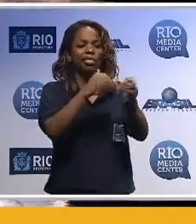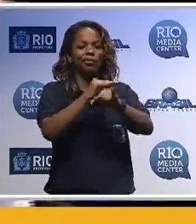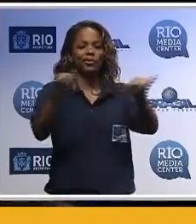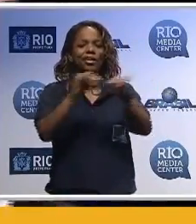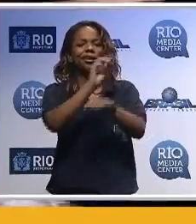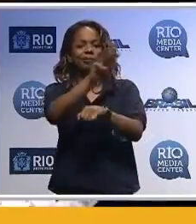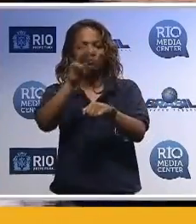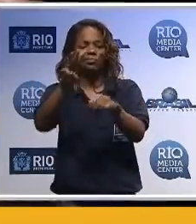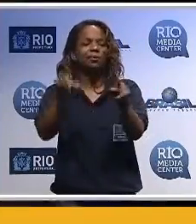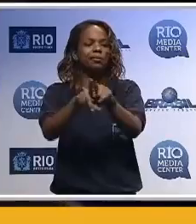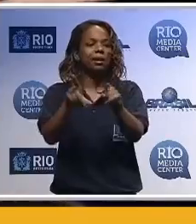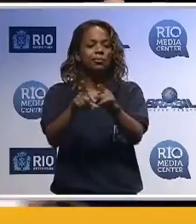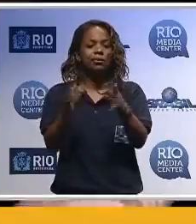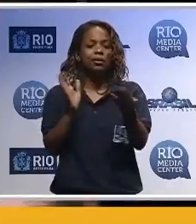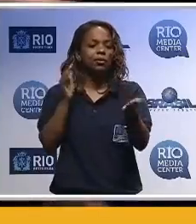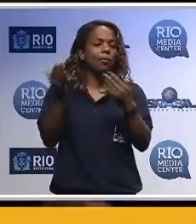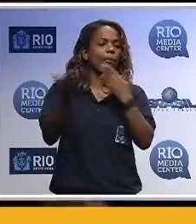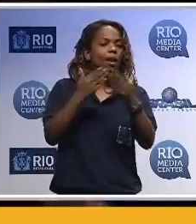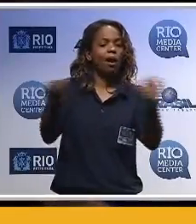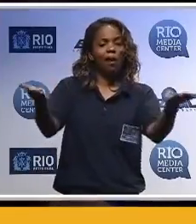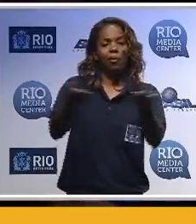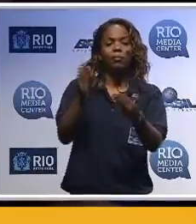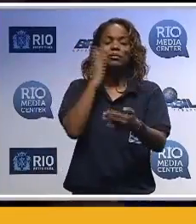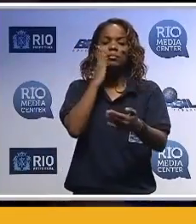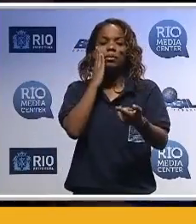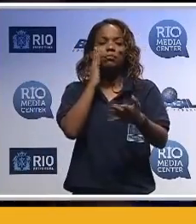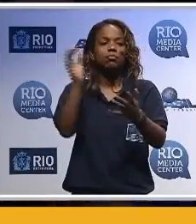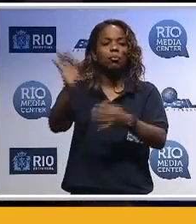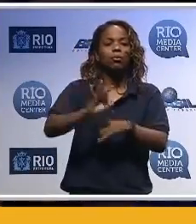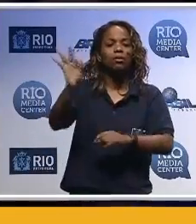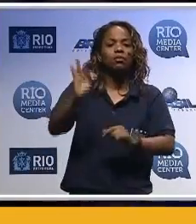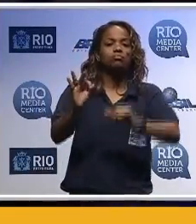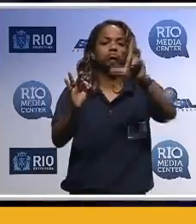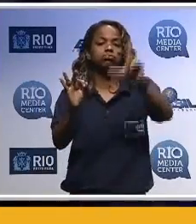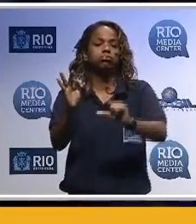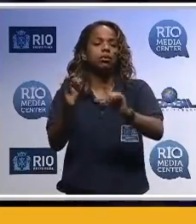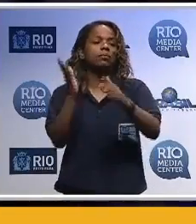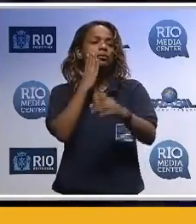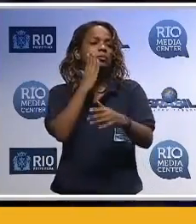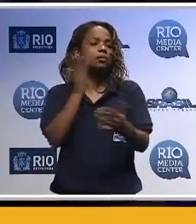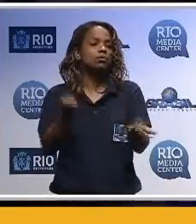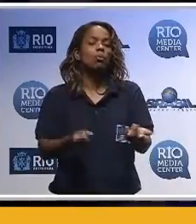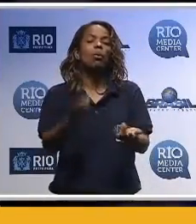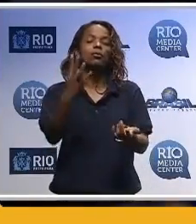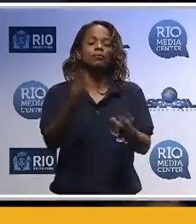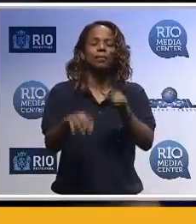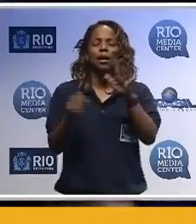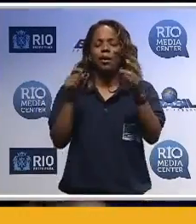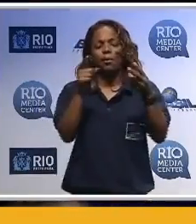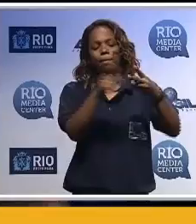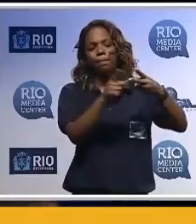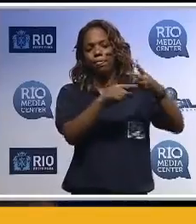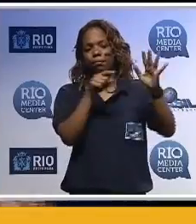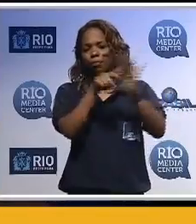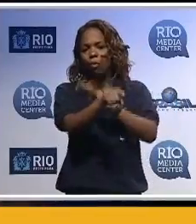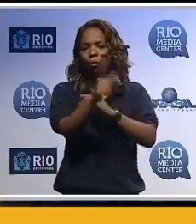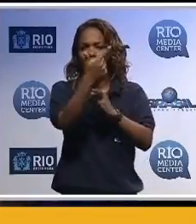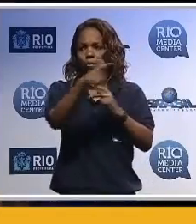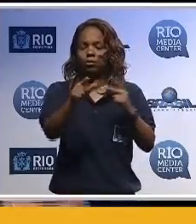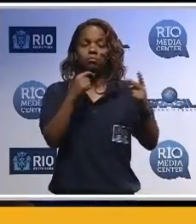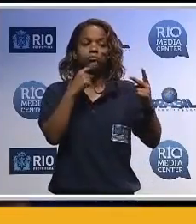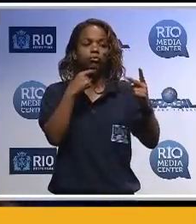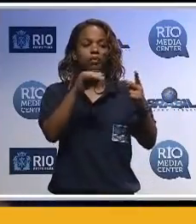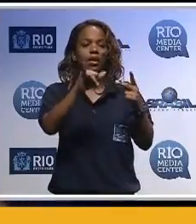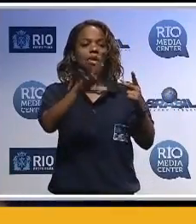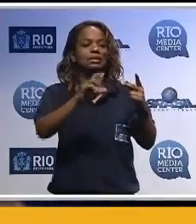2013, e agora, para a gente saber se isso cresceu ou não cresceu, isso seria interessante para a gente quantificar. E uma outra dúvida para a